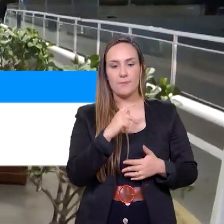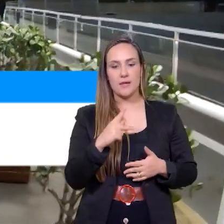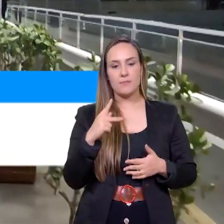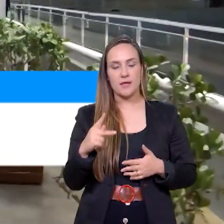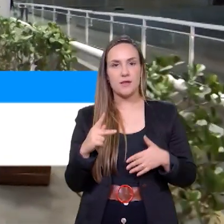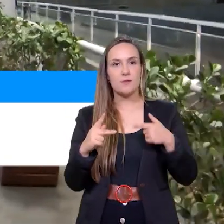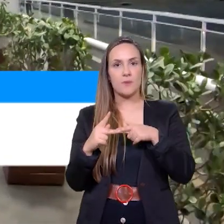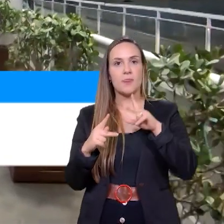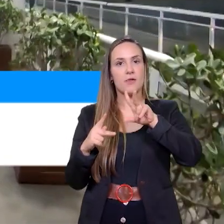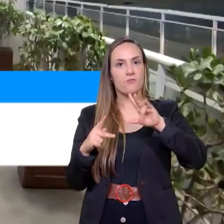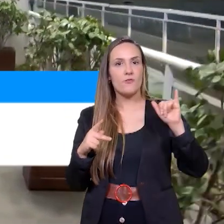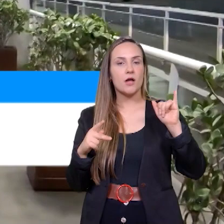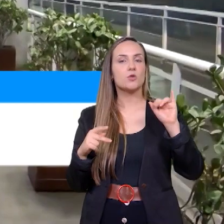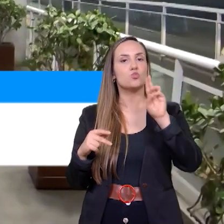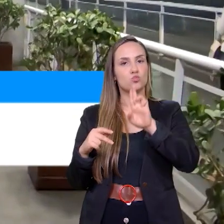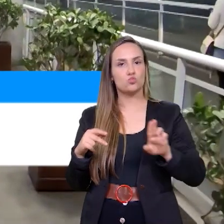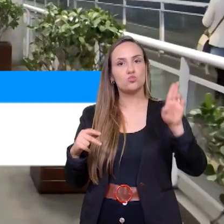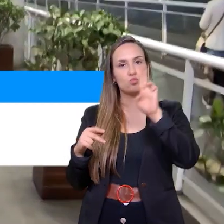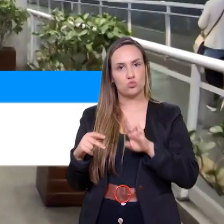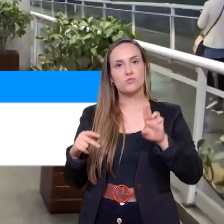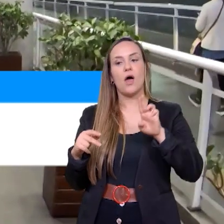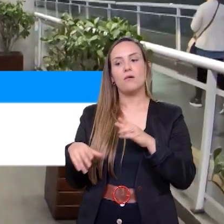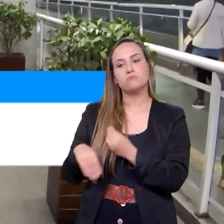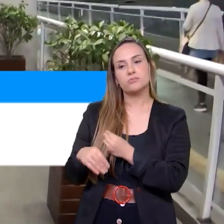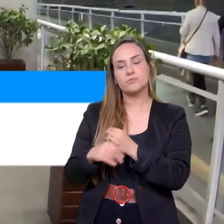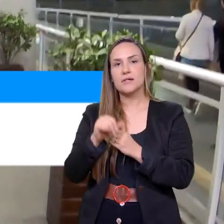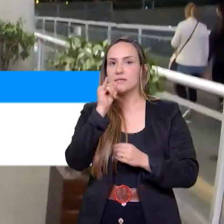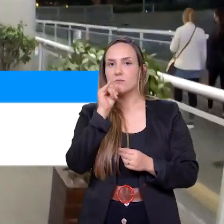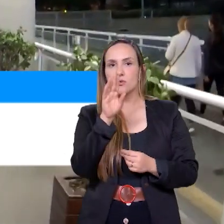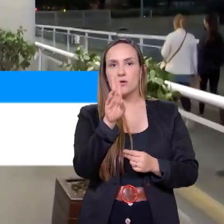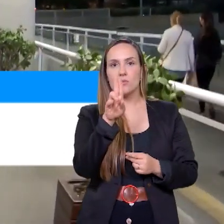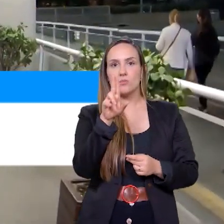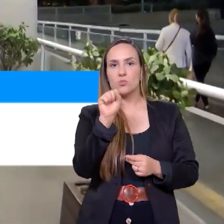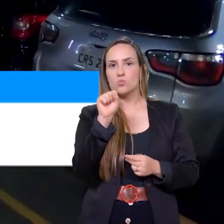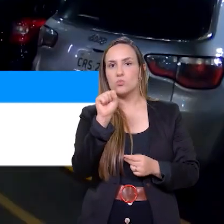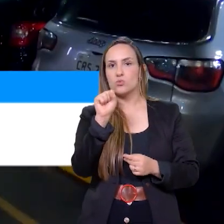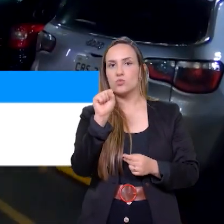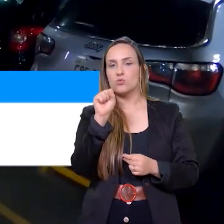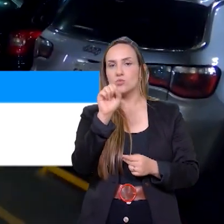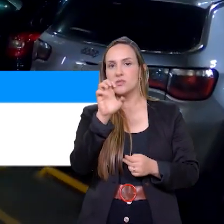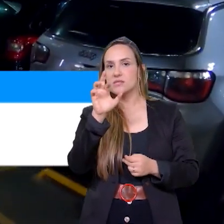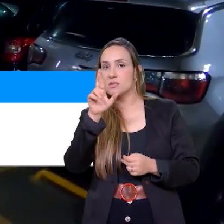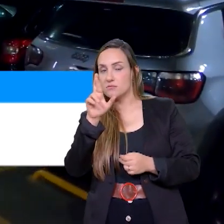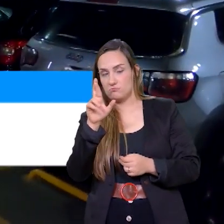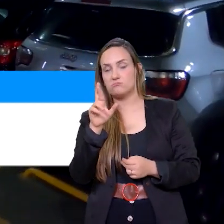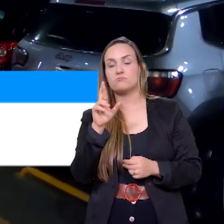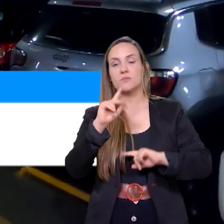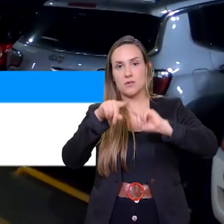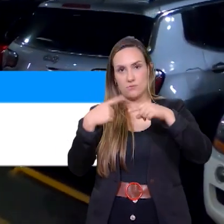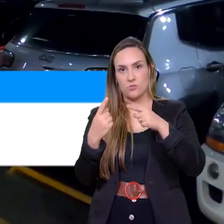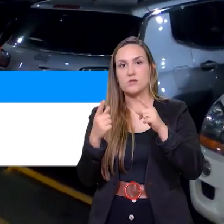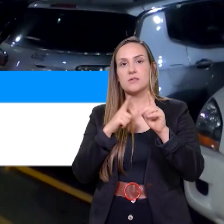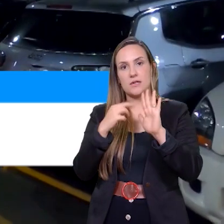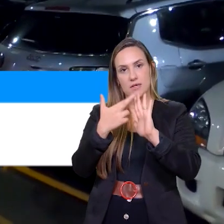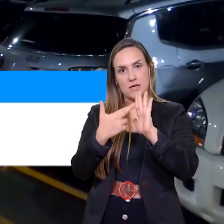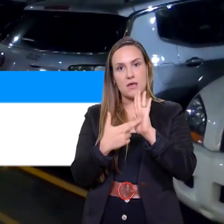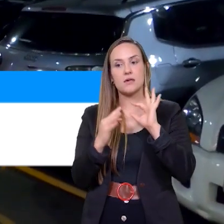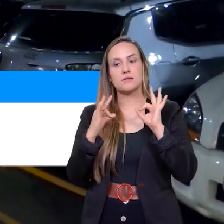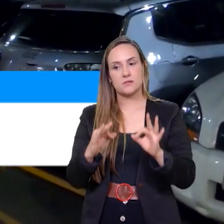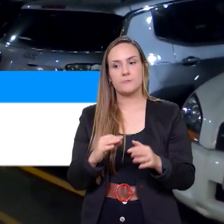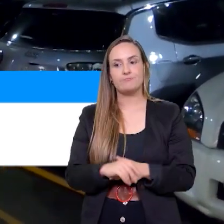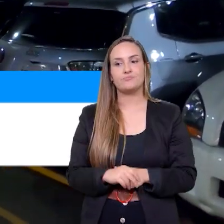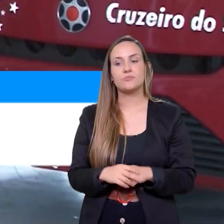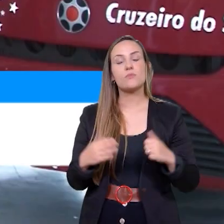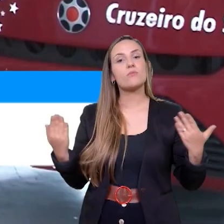aplicativos de transporte para viagens alternativos, como Buzzer, serão autorizadas após a regulamentação